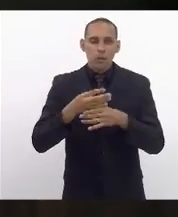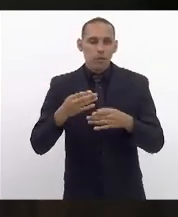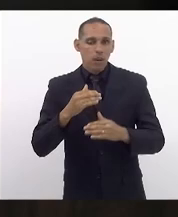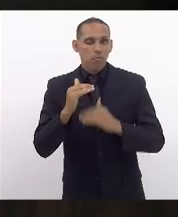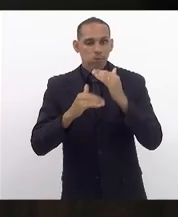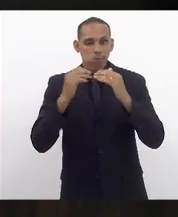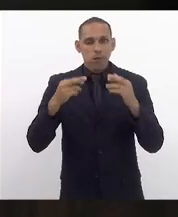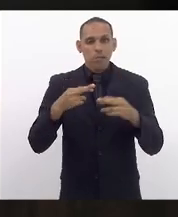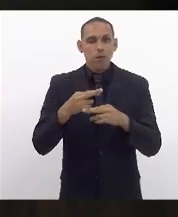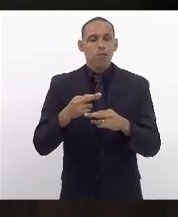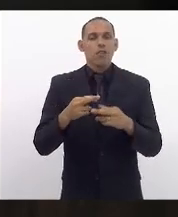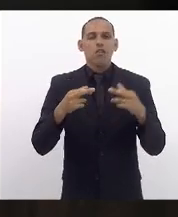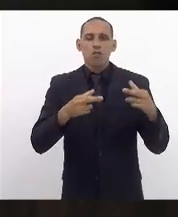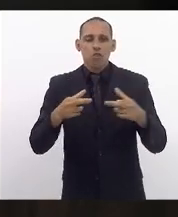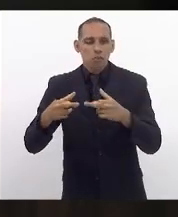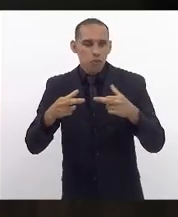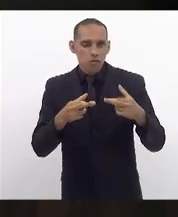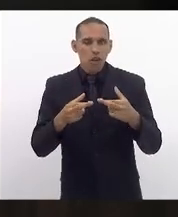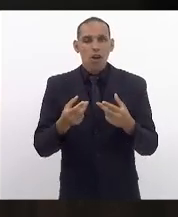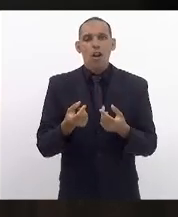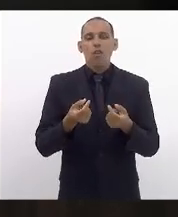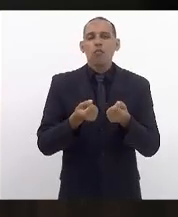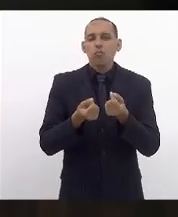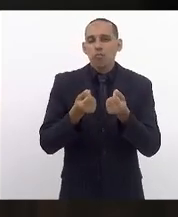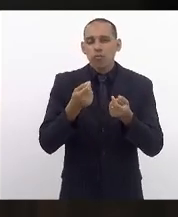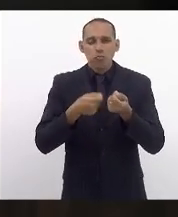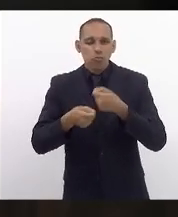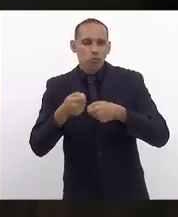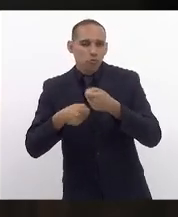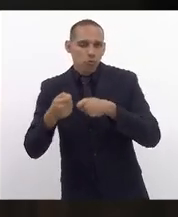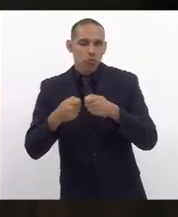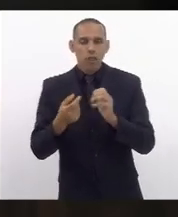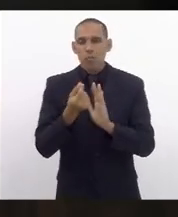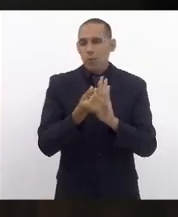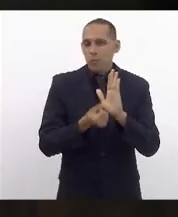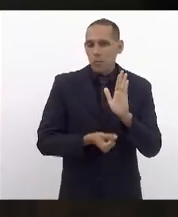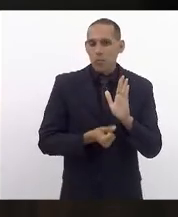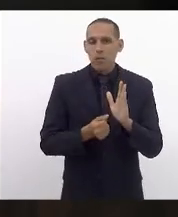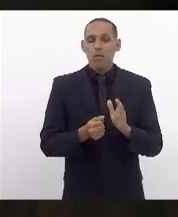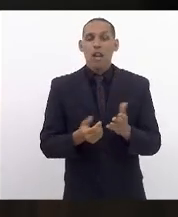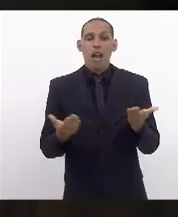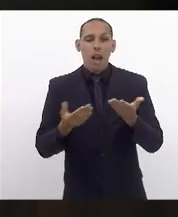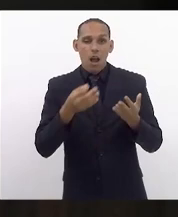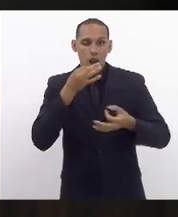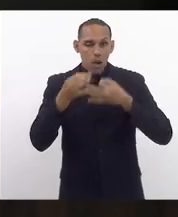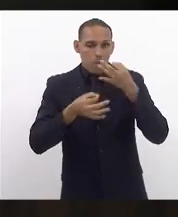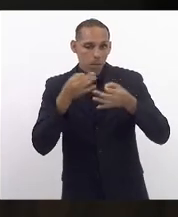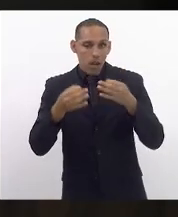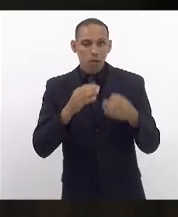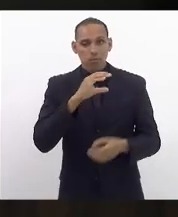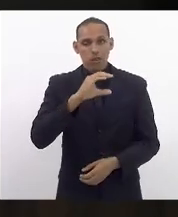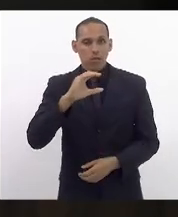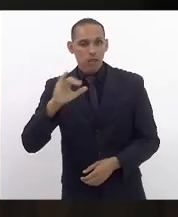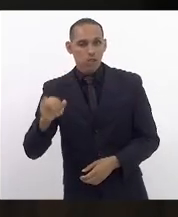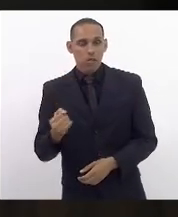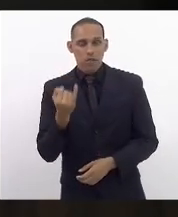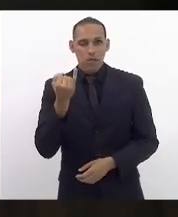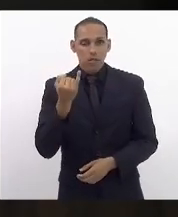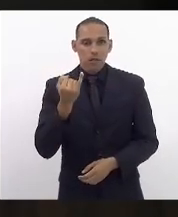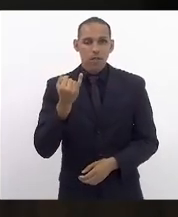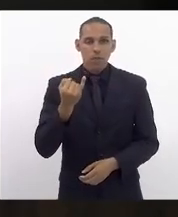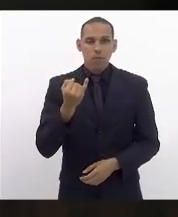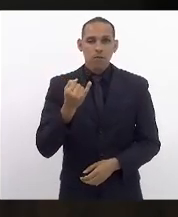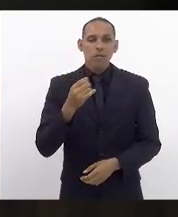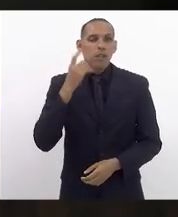de Orçamento, Finanças, Fiscalização Financeira e Controle, as emendas de plenário. Para emitir parecer pela Comissão de Constituição e Justiça,